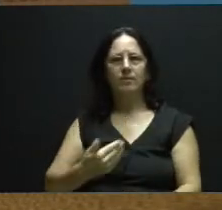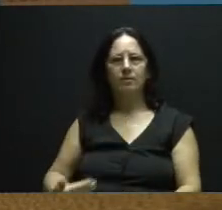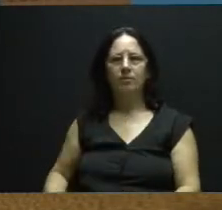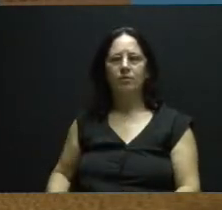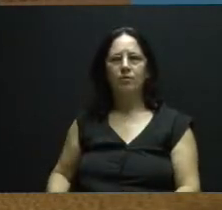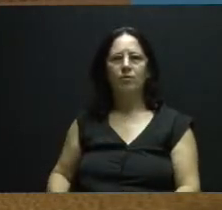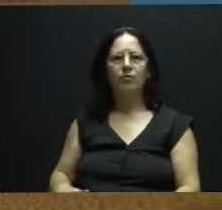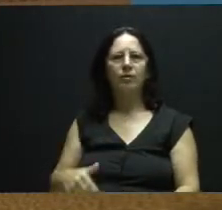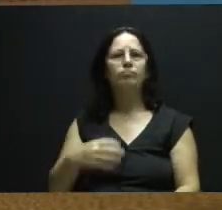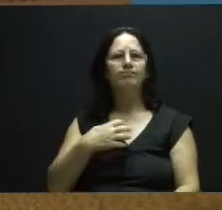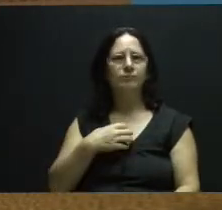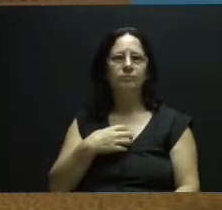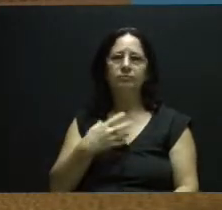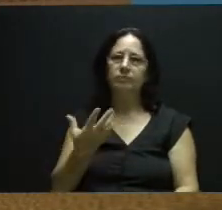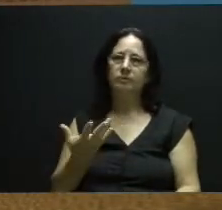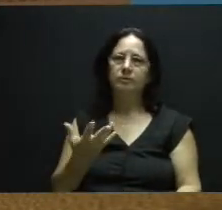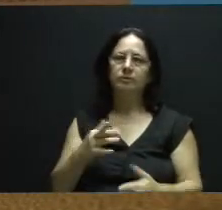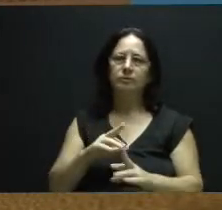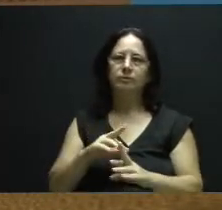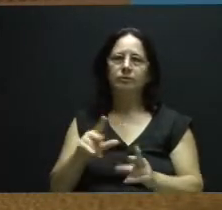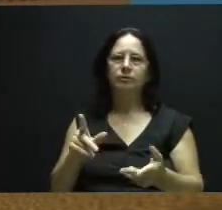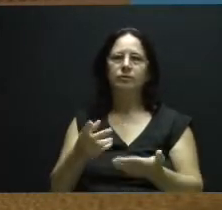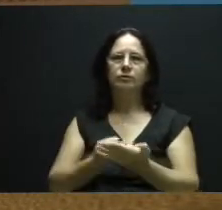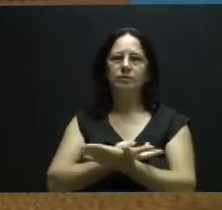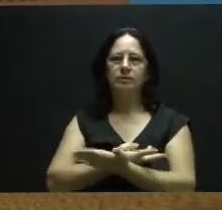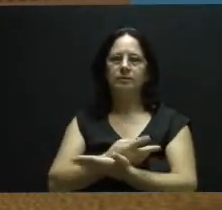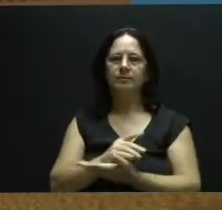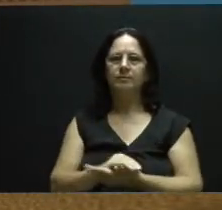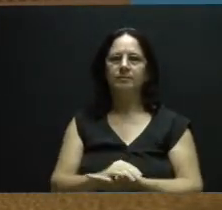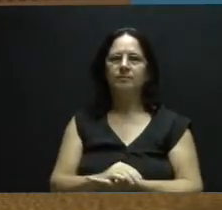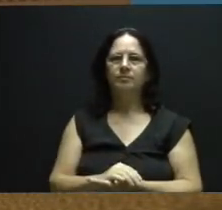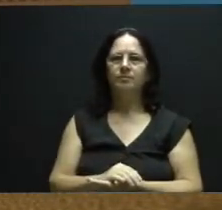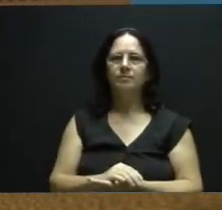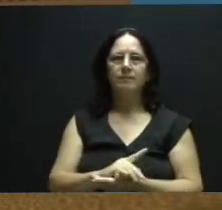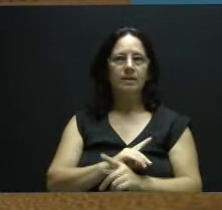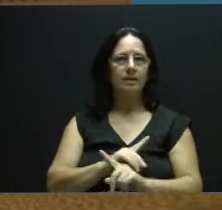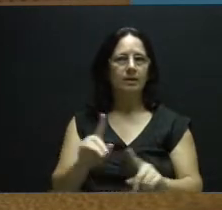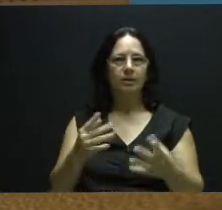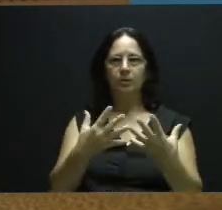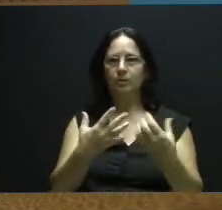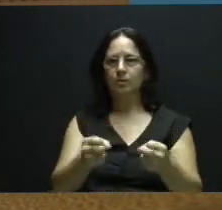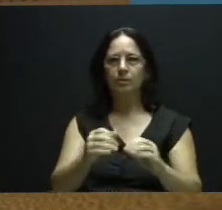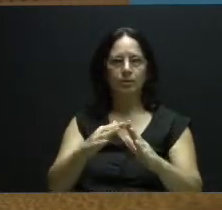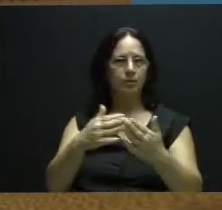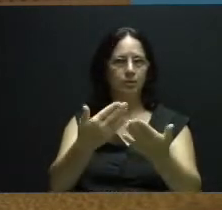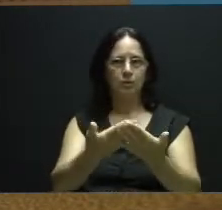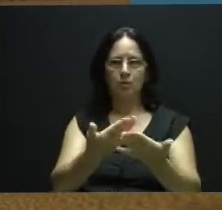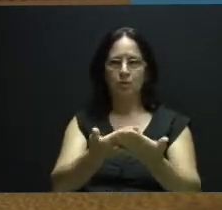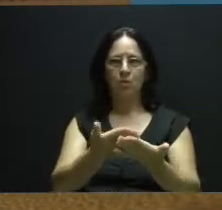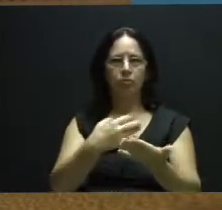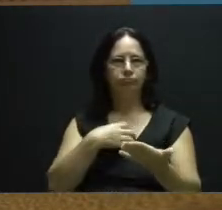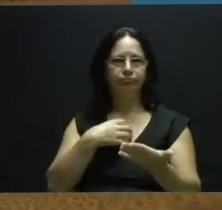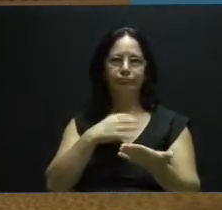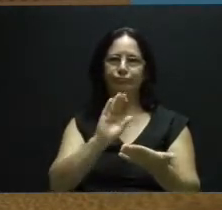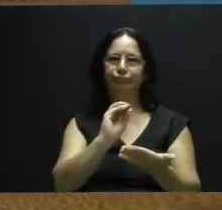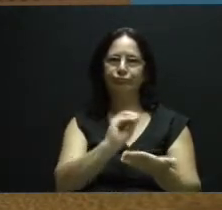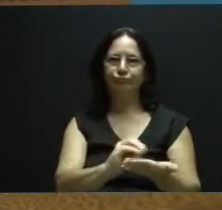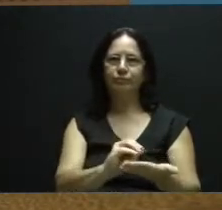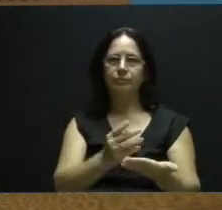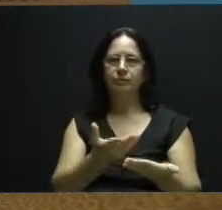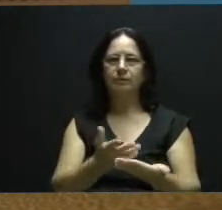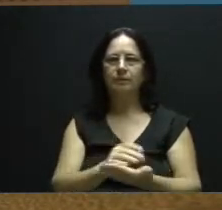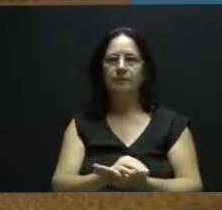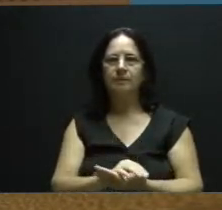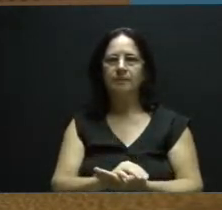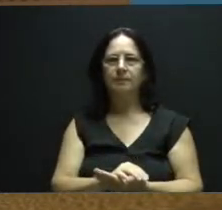nossa cidade a forma que ele está em cabível de deixar nossas escolas do jeito que ele está hoje